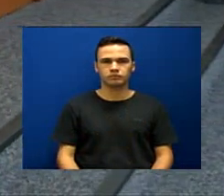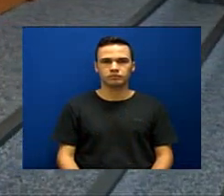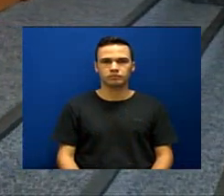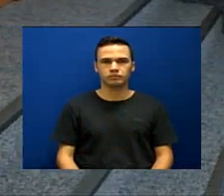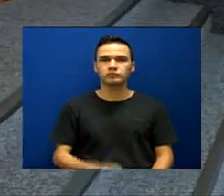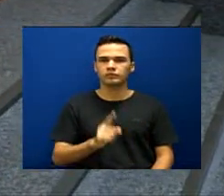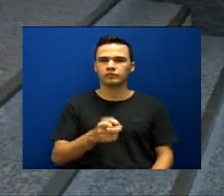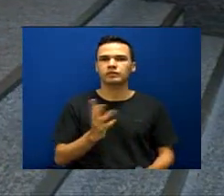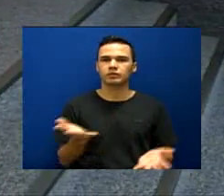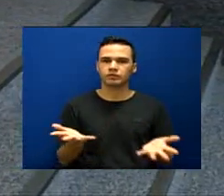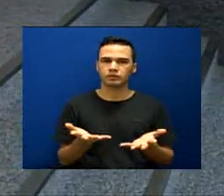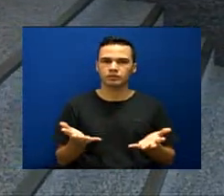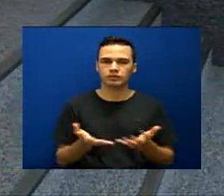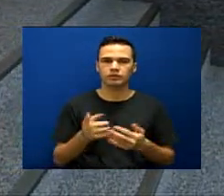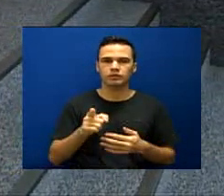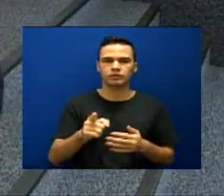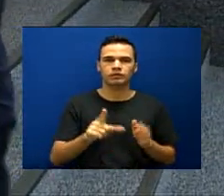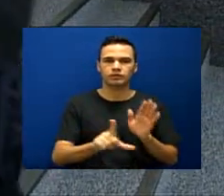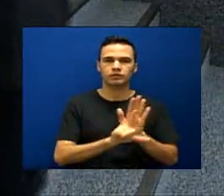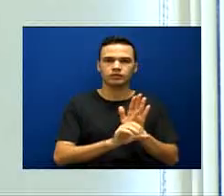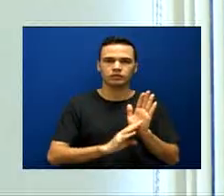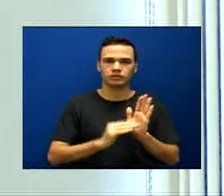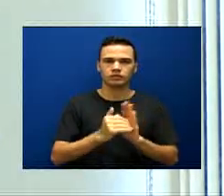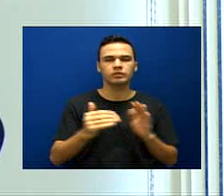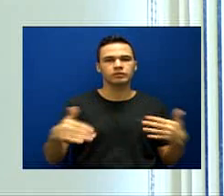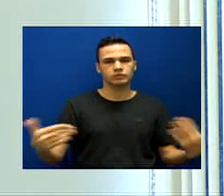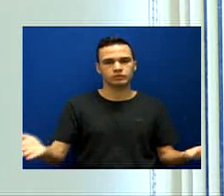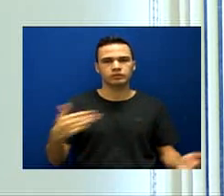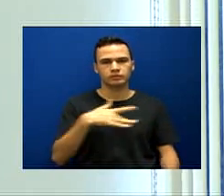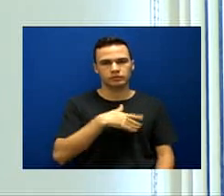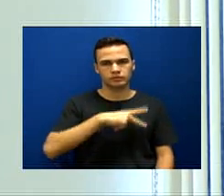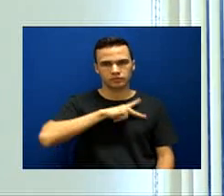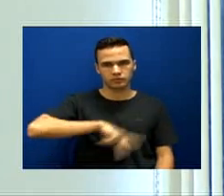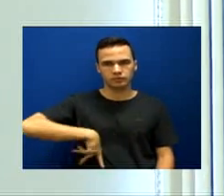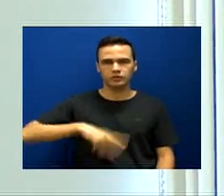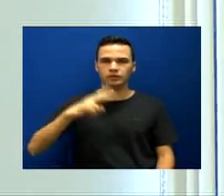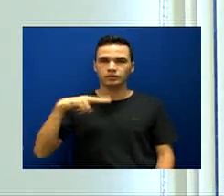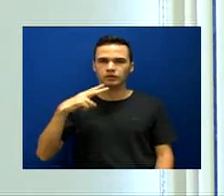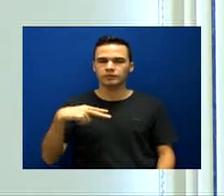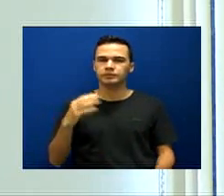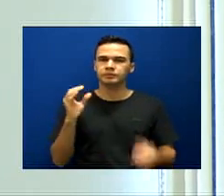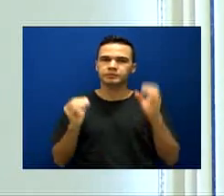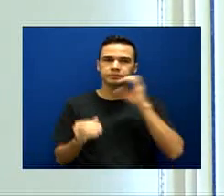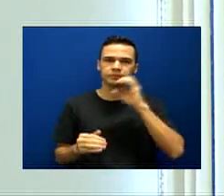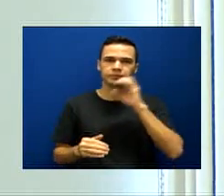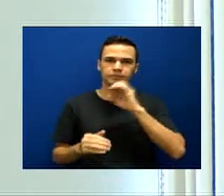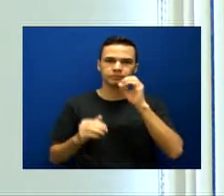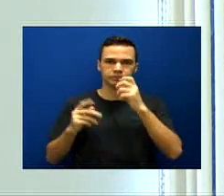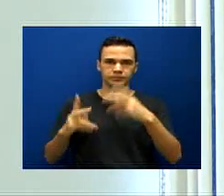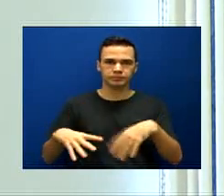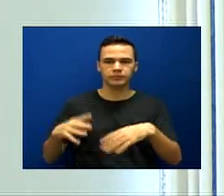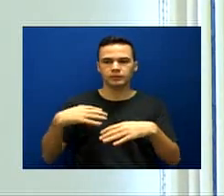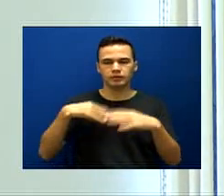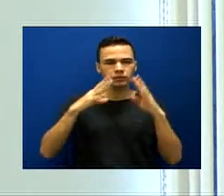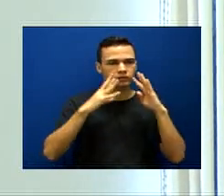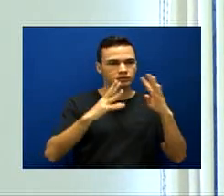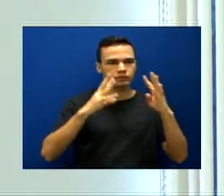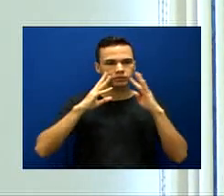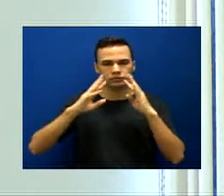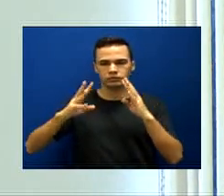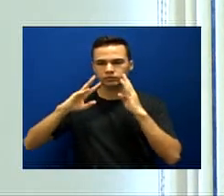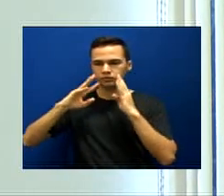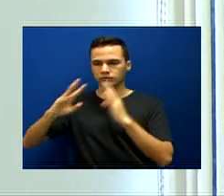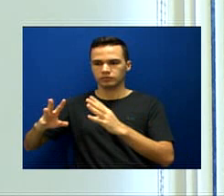Agora encaminhamento de voto da emenda. Senhor presidente, senhores vereadores, rapidamente aqui falando, escutei atentamente todos os